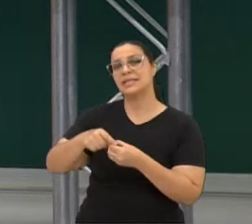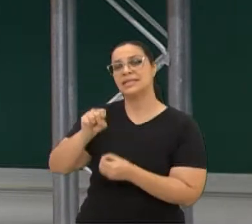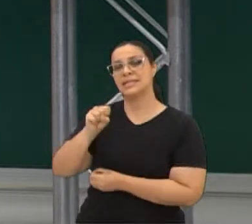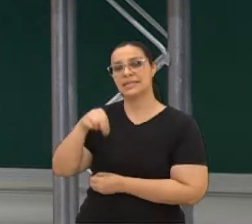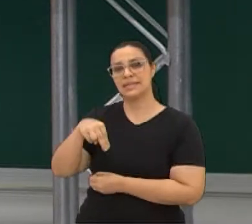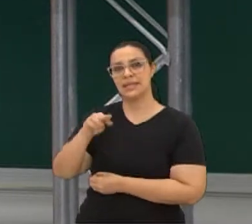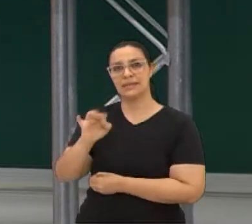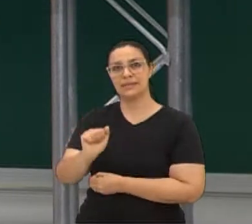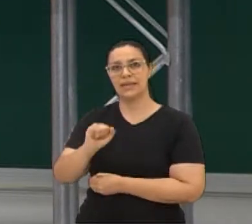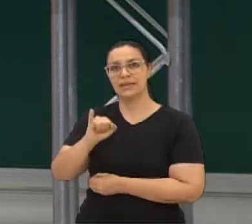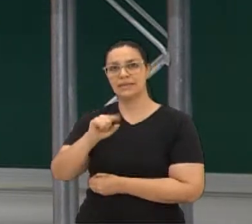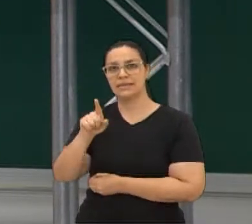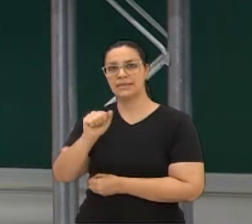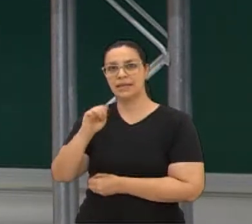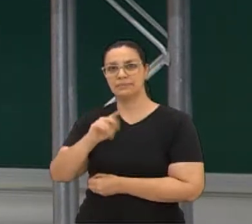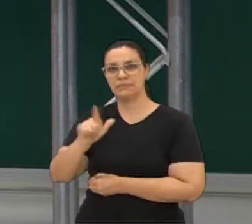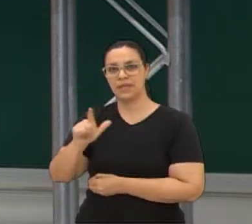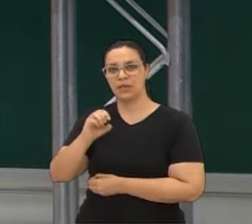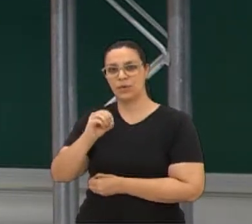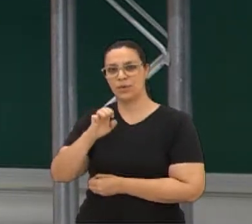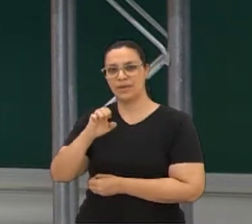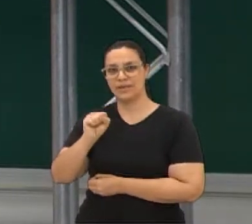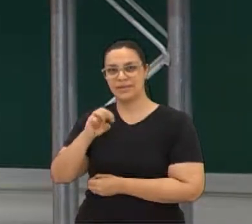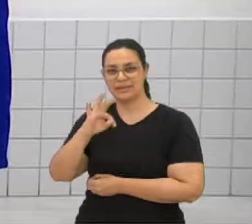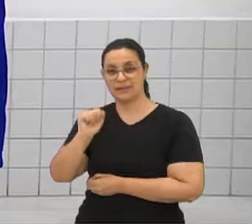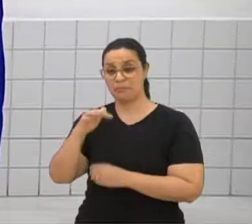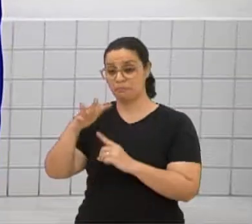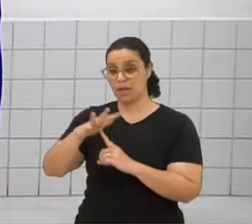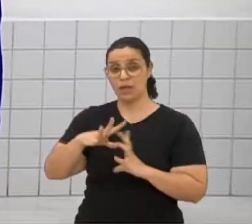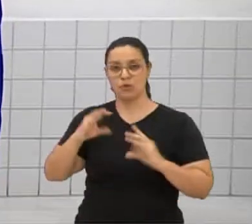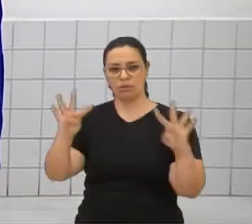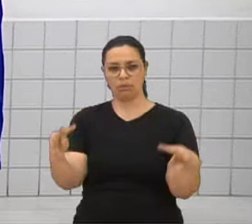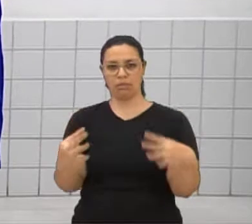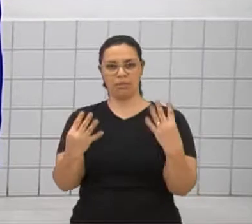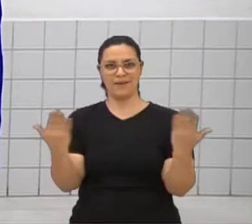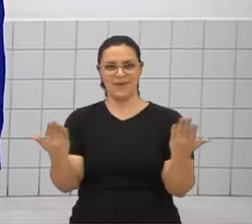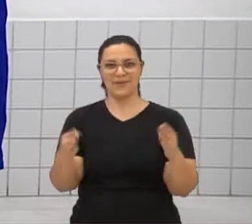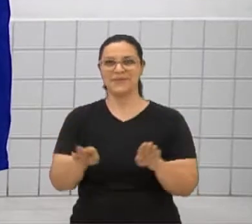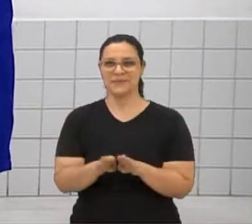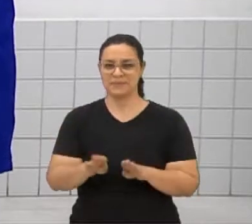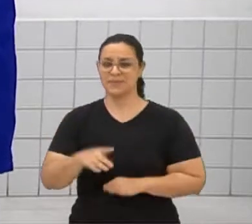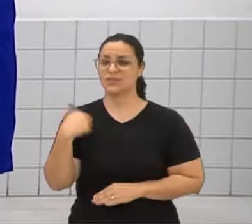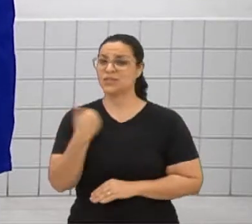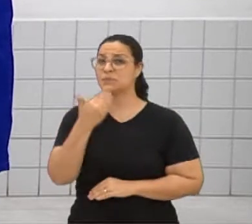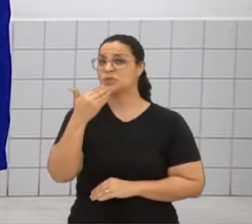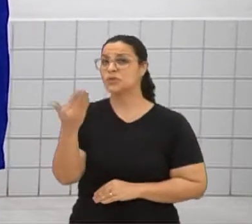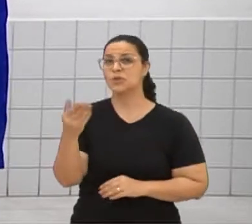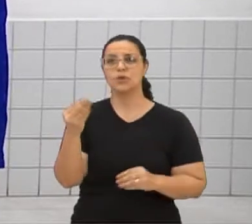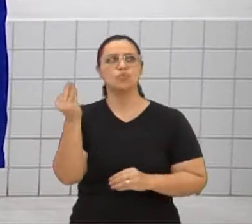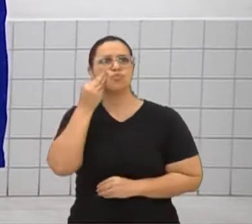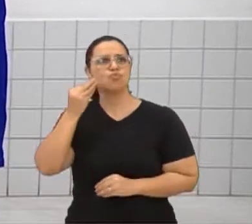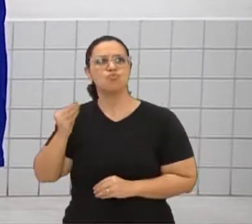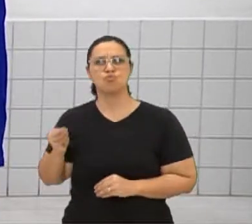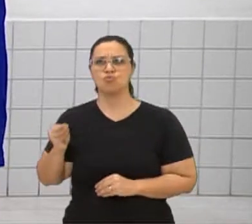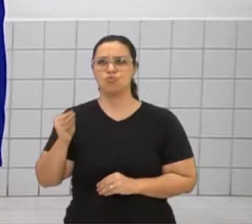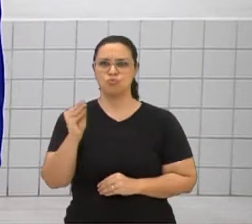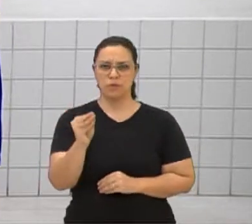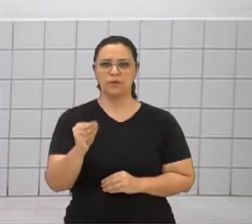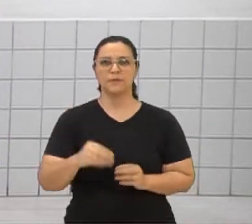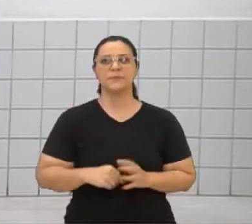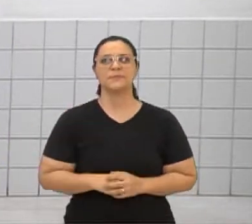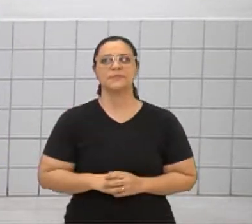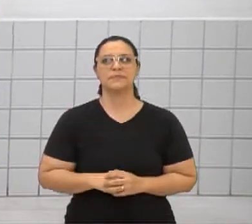Izabel do Oeste Uau que maravilha Paranazão inteira que ele pinscher e também tô pedindo um grande beijo